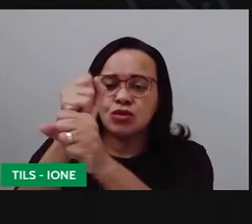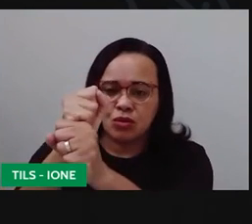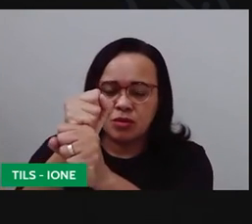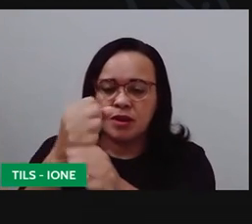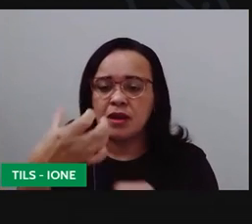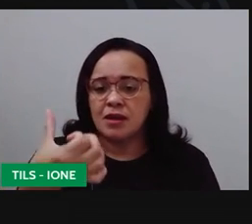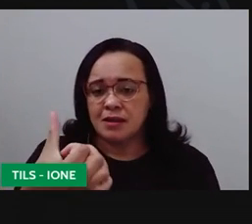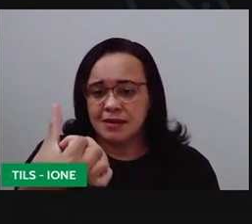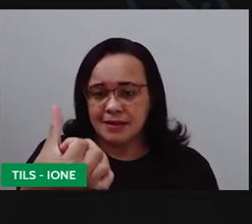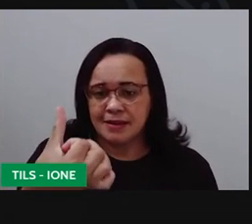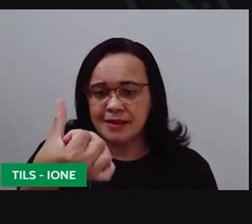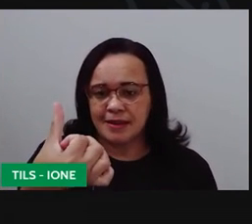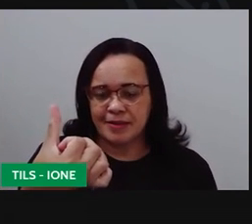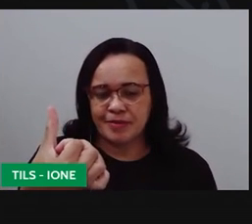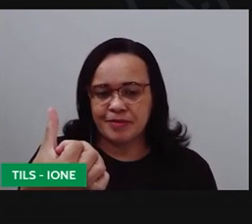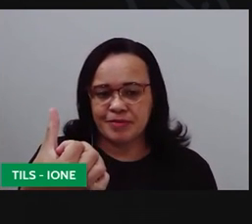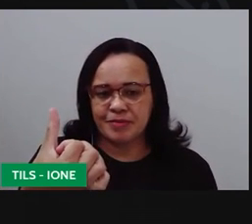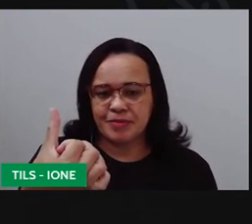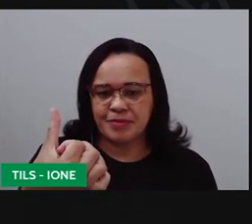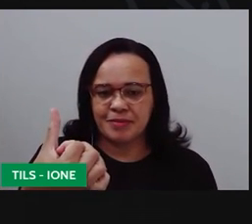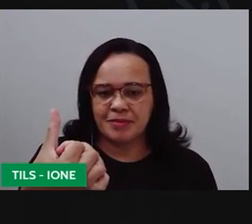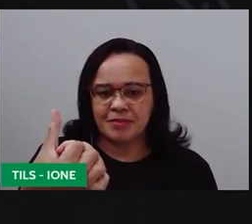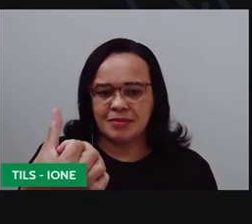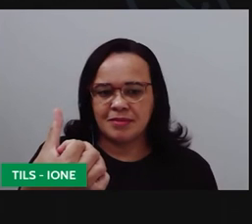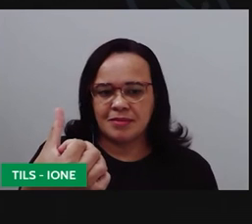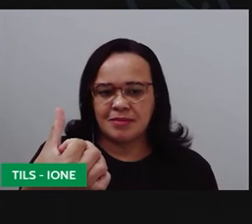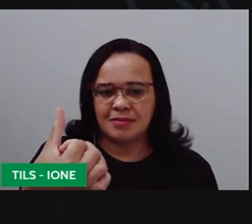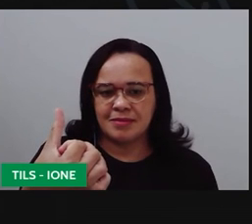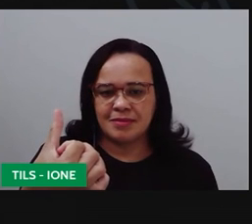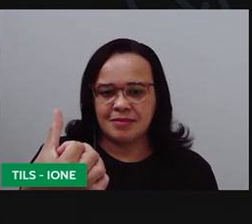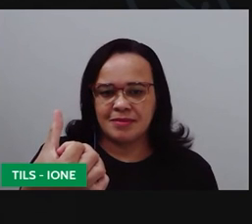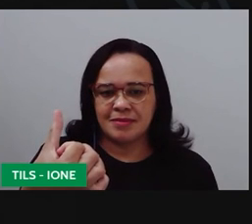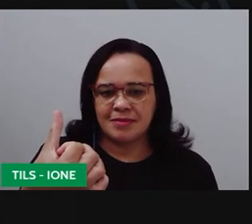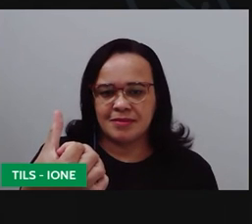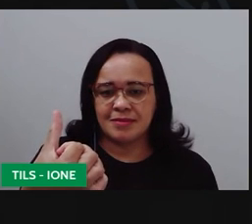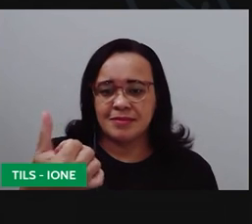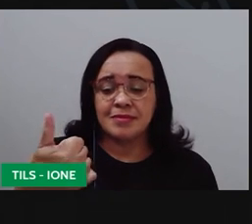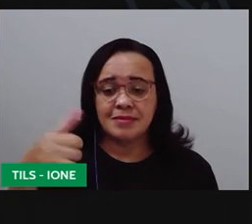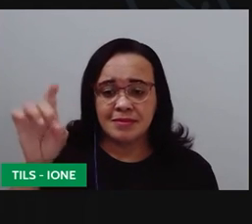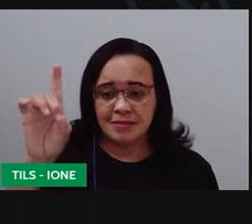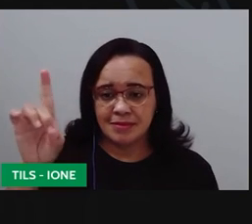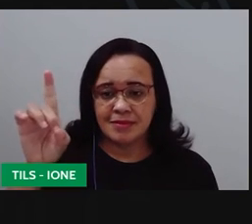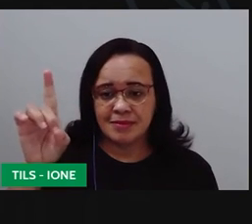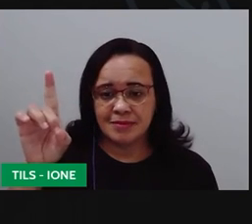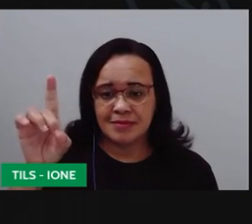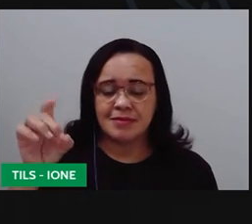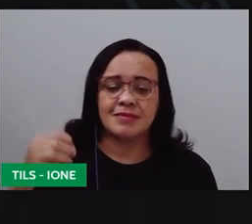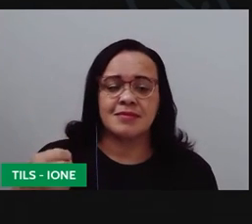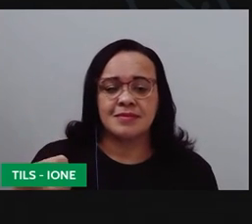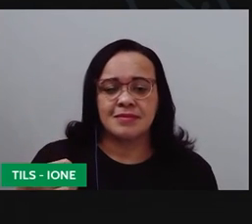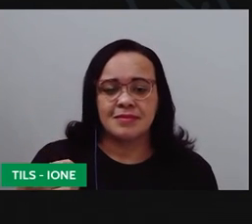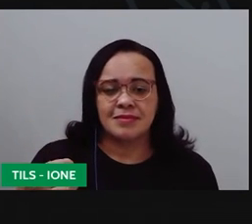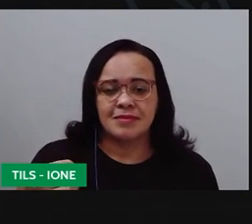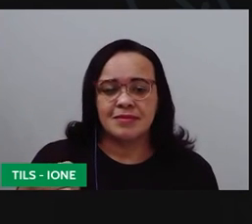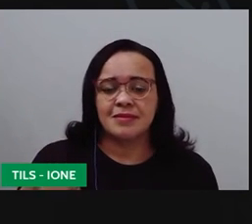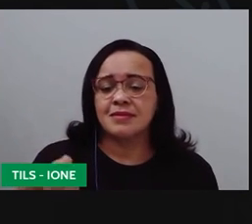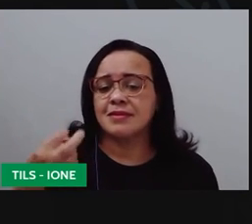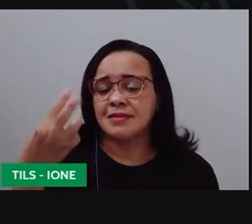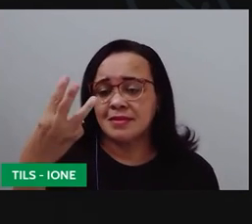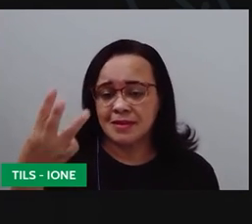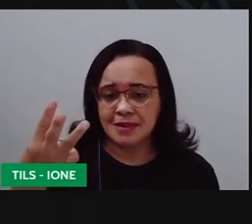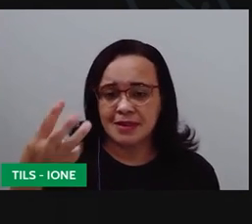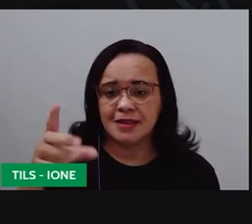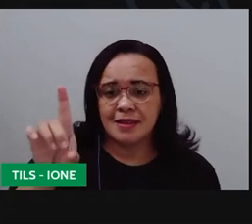seis né seis há dezenas três dezenas e uma